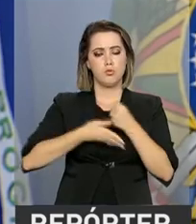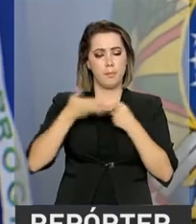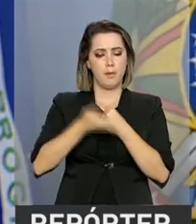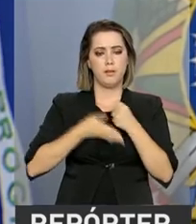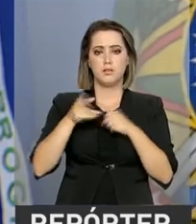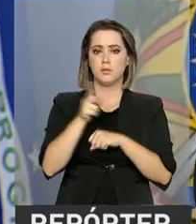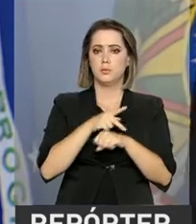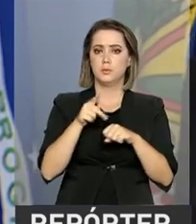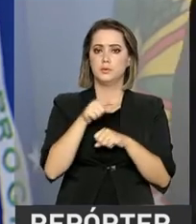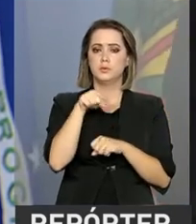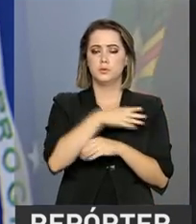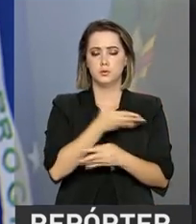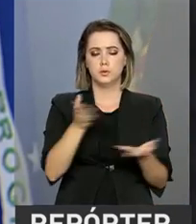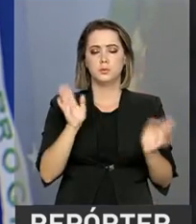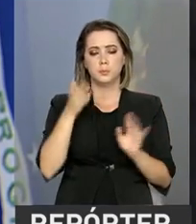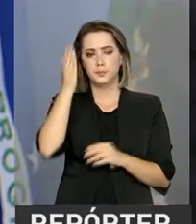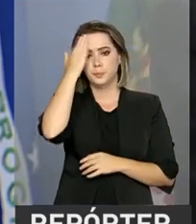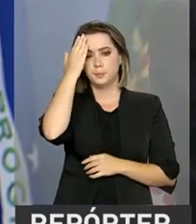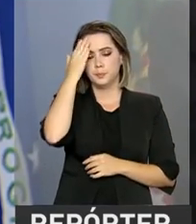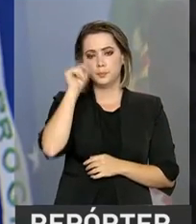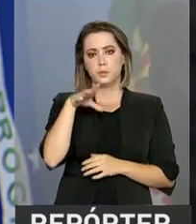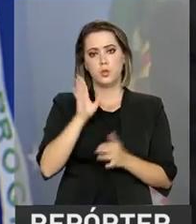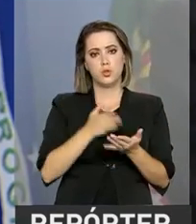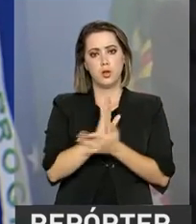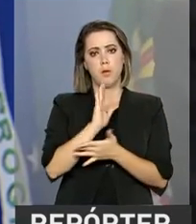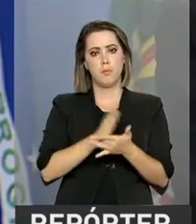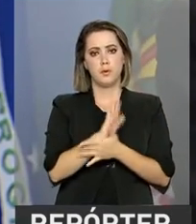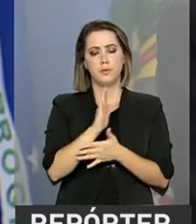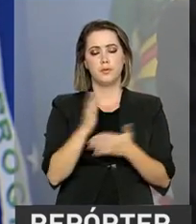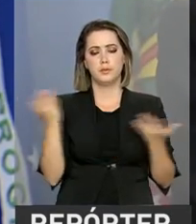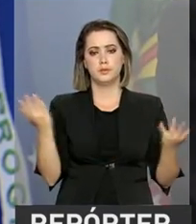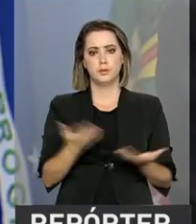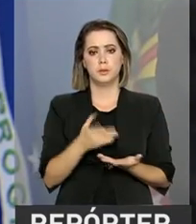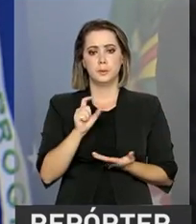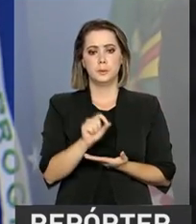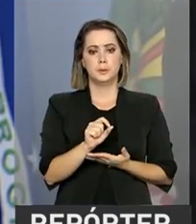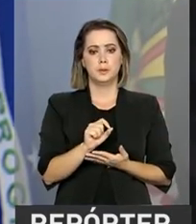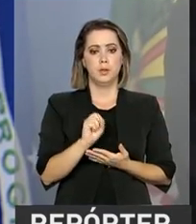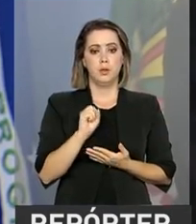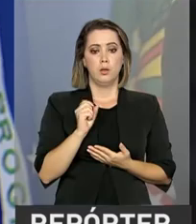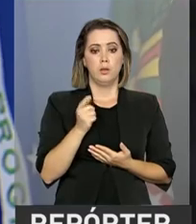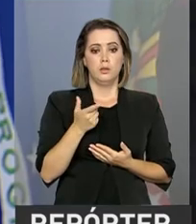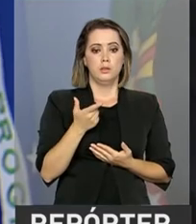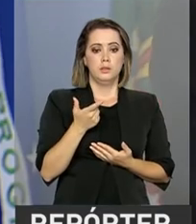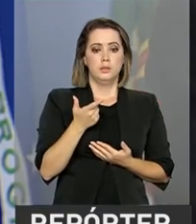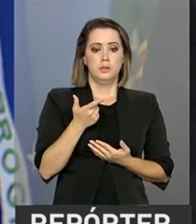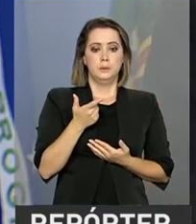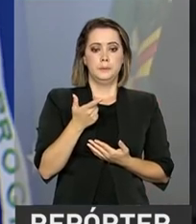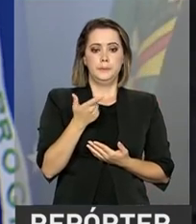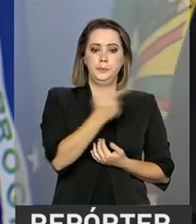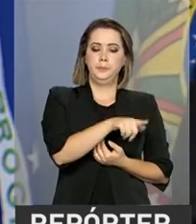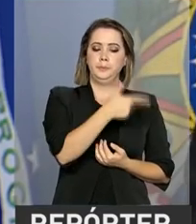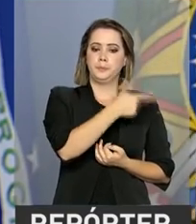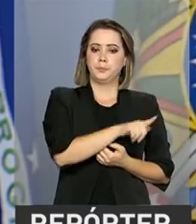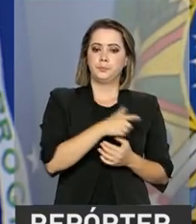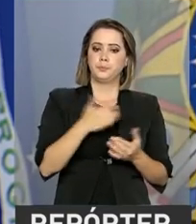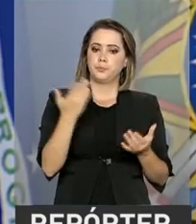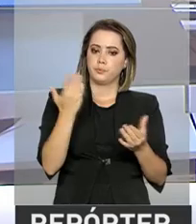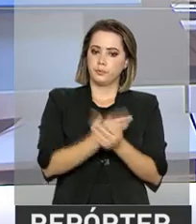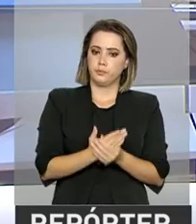muitas delas, como sabem, já aprovadas até o presente momento, outras que estão em